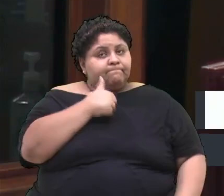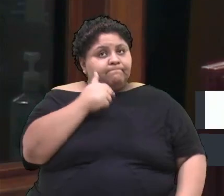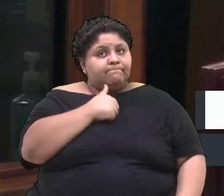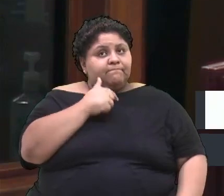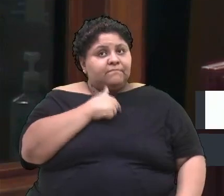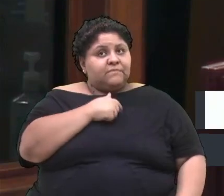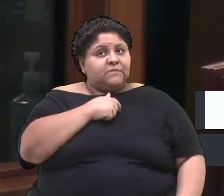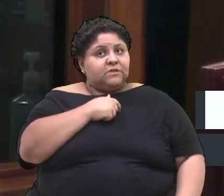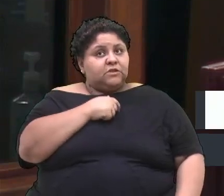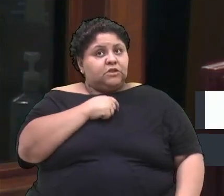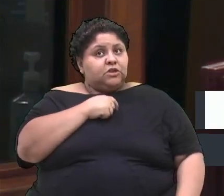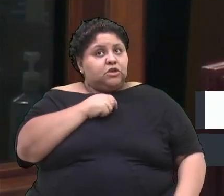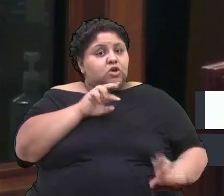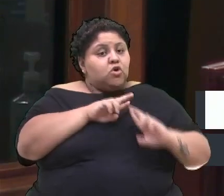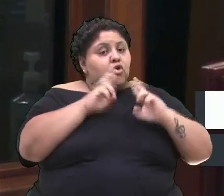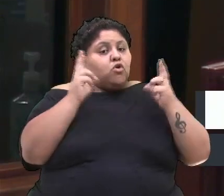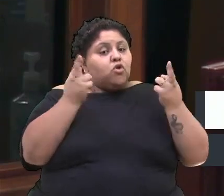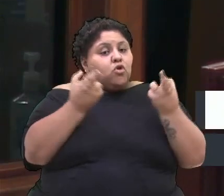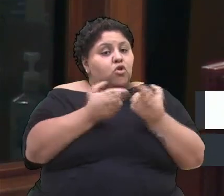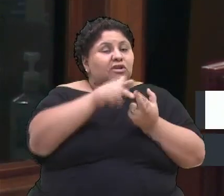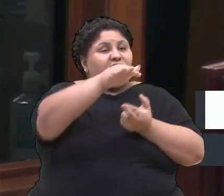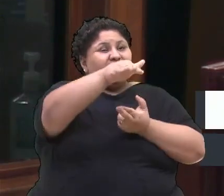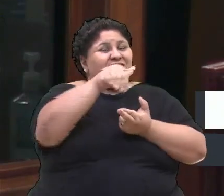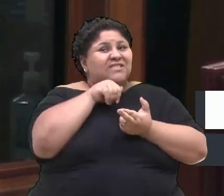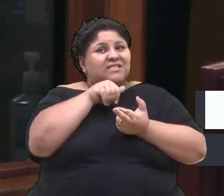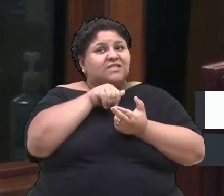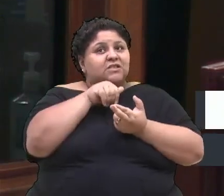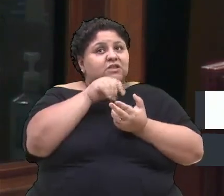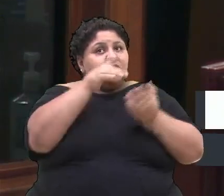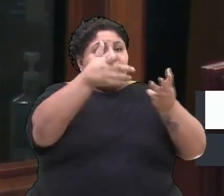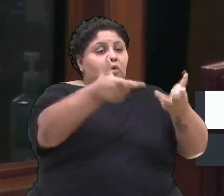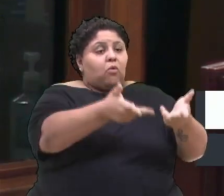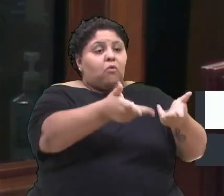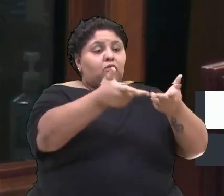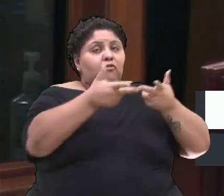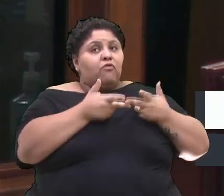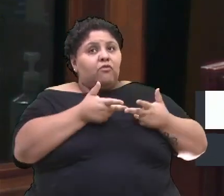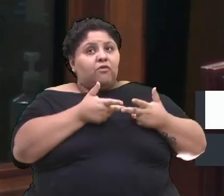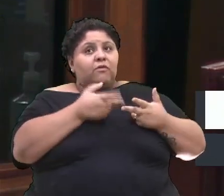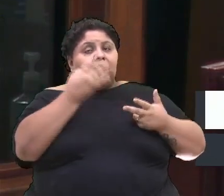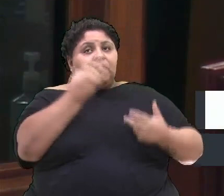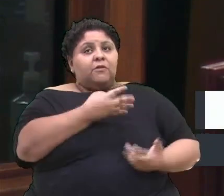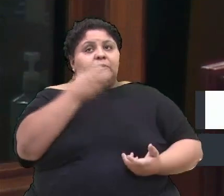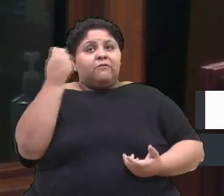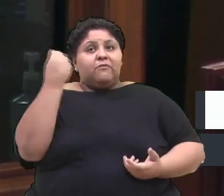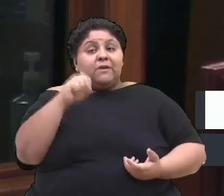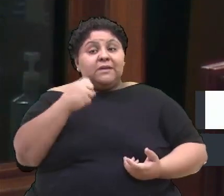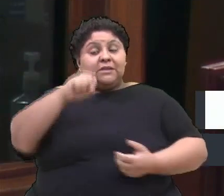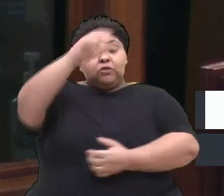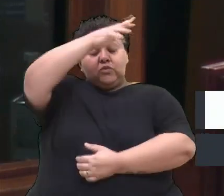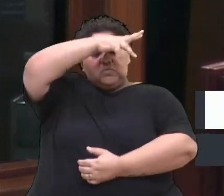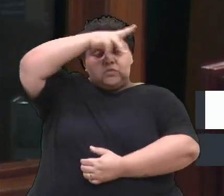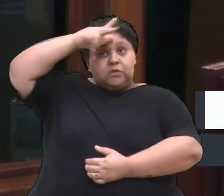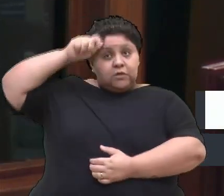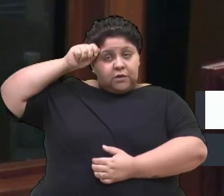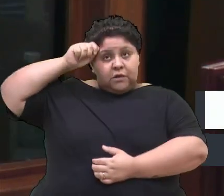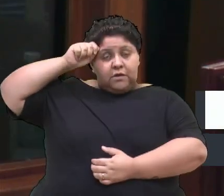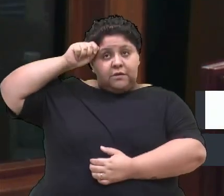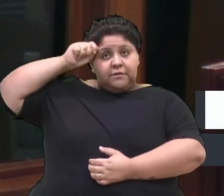nós reunirmos, convocarmos, convidarmos os 48 municípios